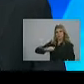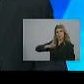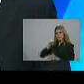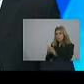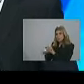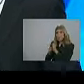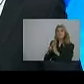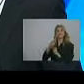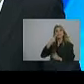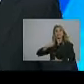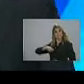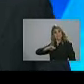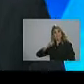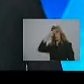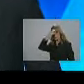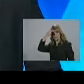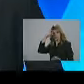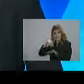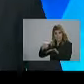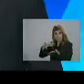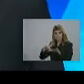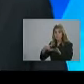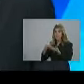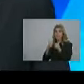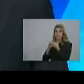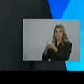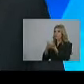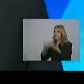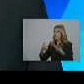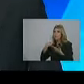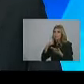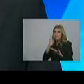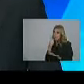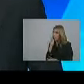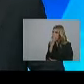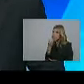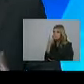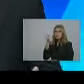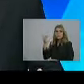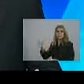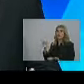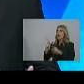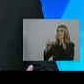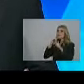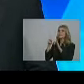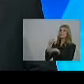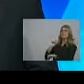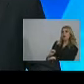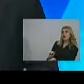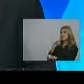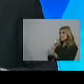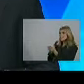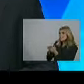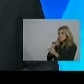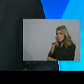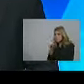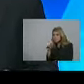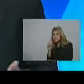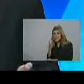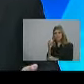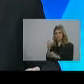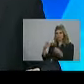da Secretaria Municipal de Transportes muitas vezes são draconianas. É injusto, fazem uma blitz e quando tem um arranhadinho